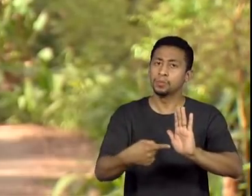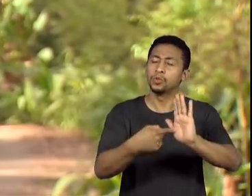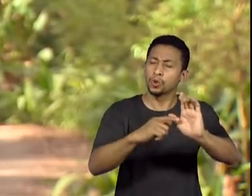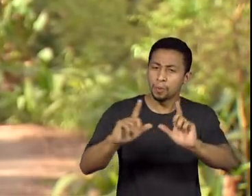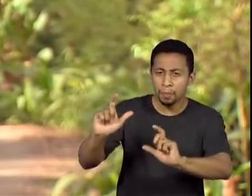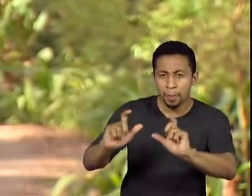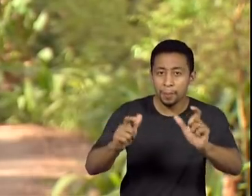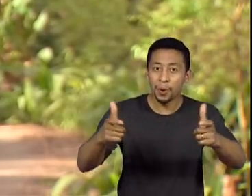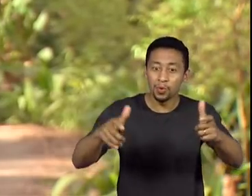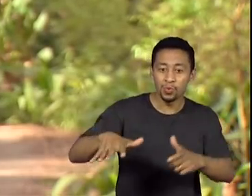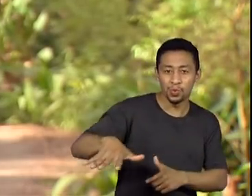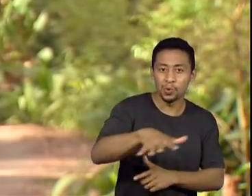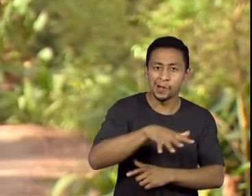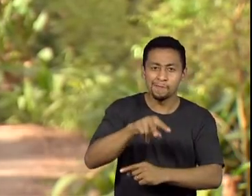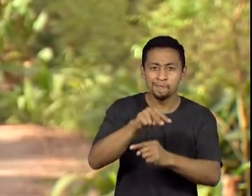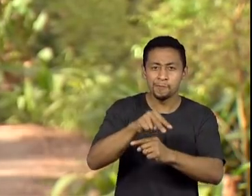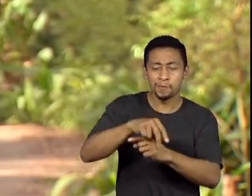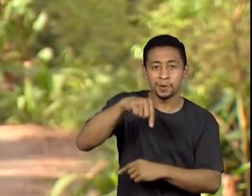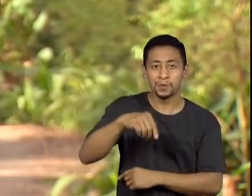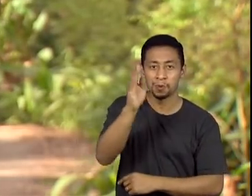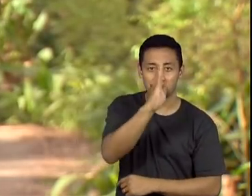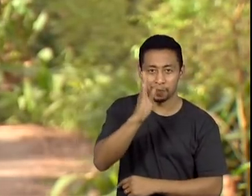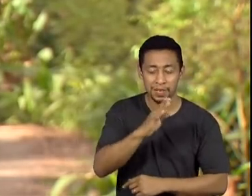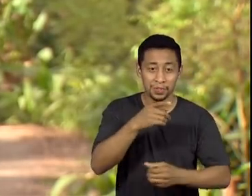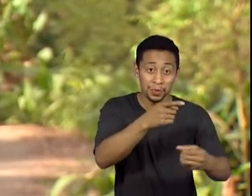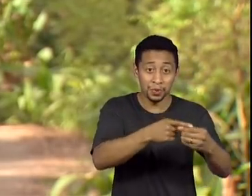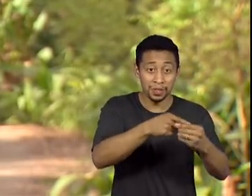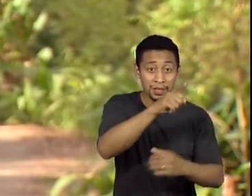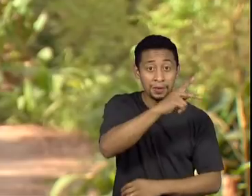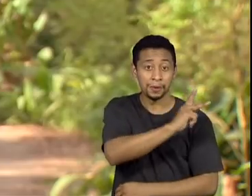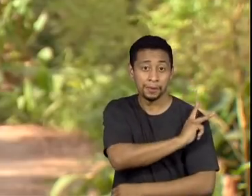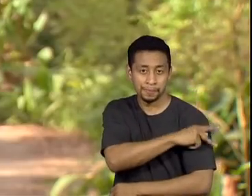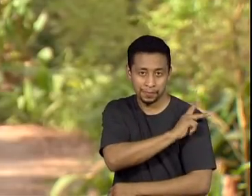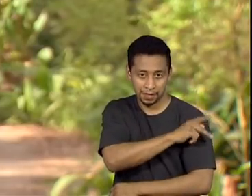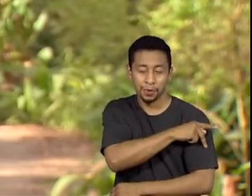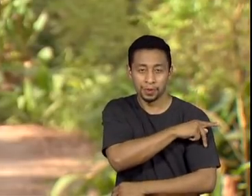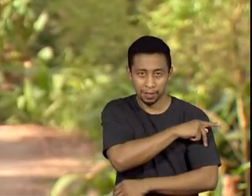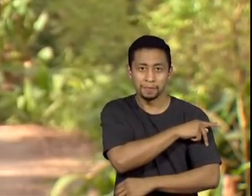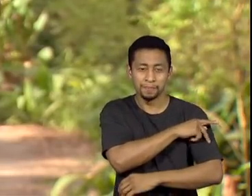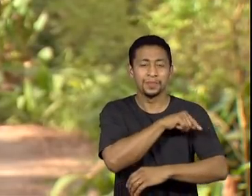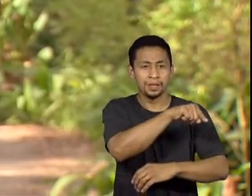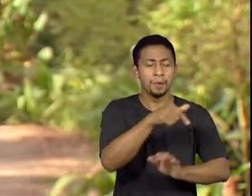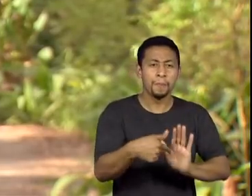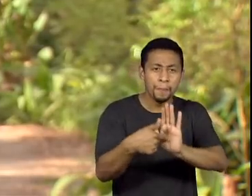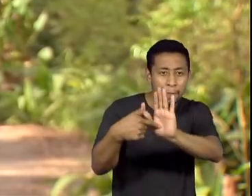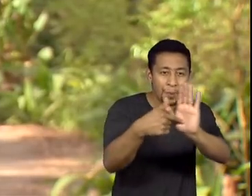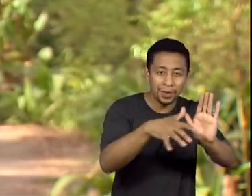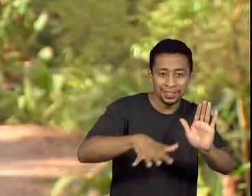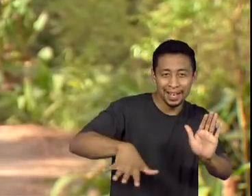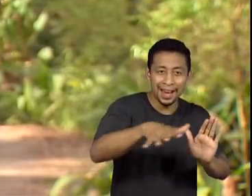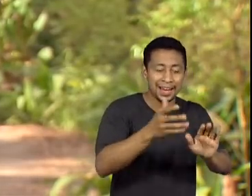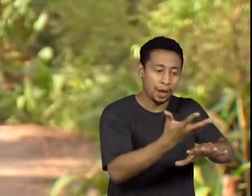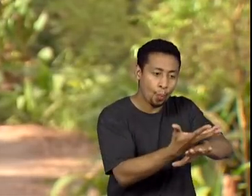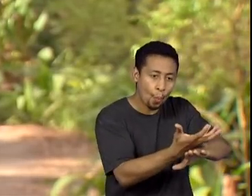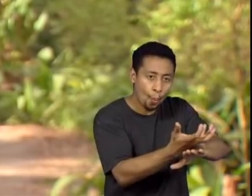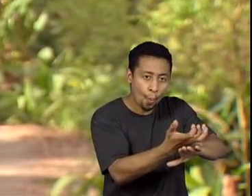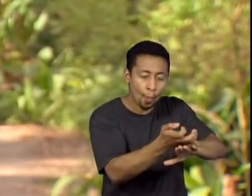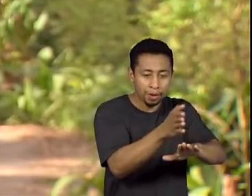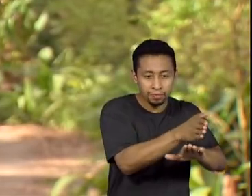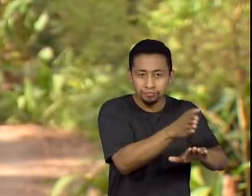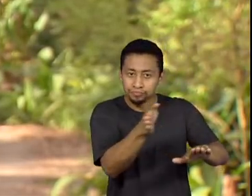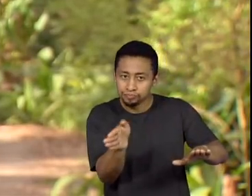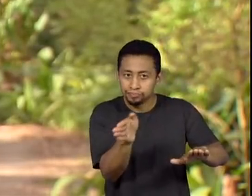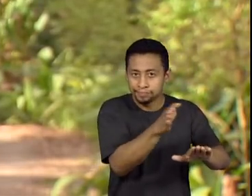lugares mais preservados do Brasil, no interior do Piauí. A obra registra a região de Caatinga e a descoberta